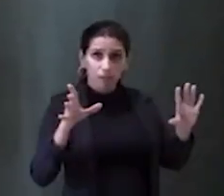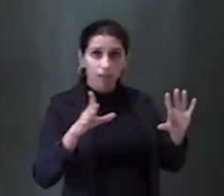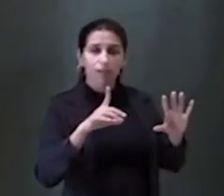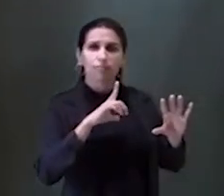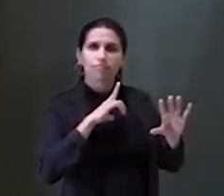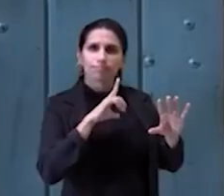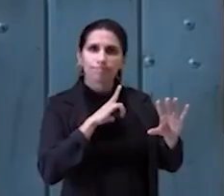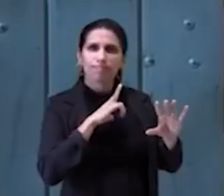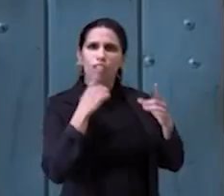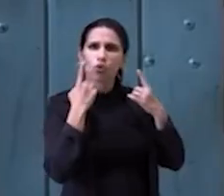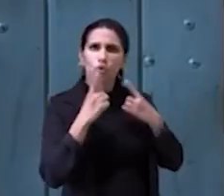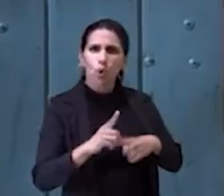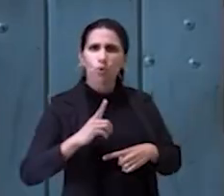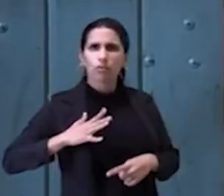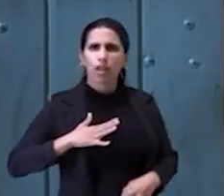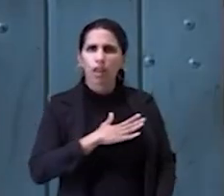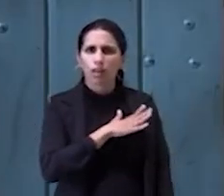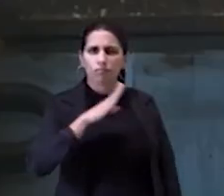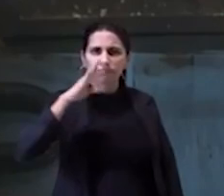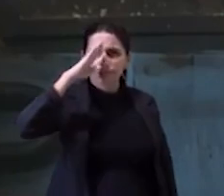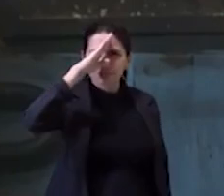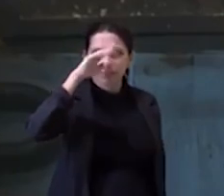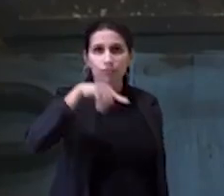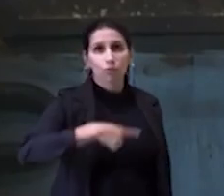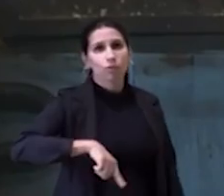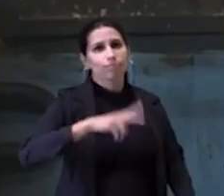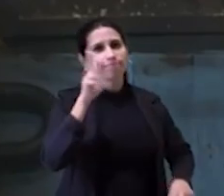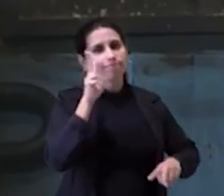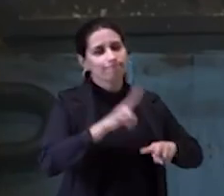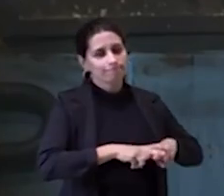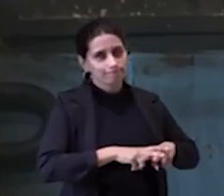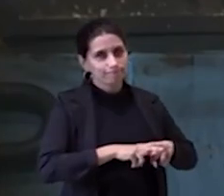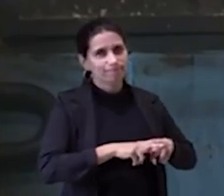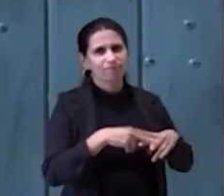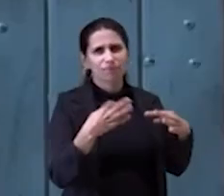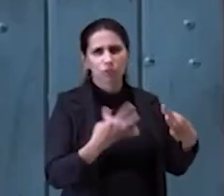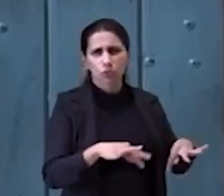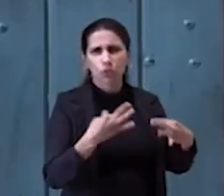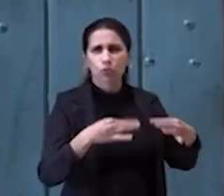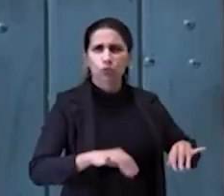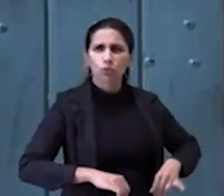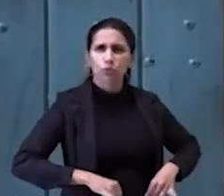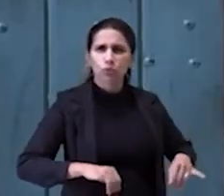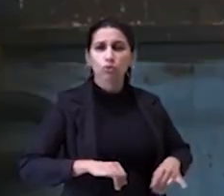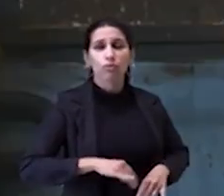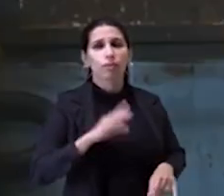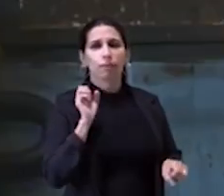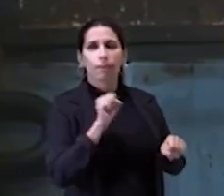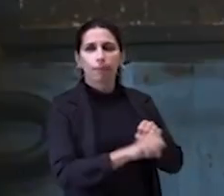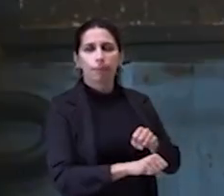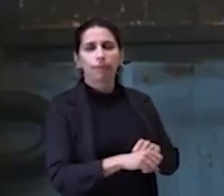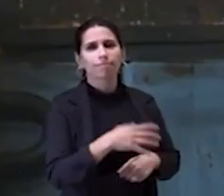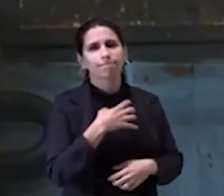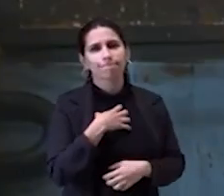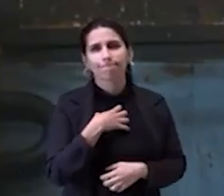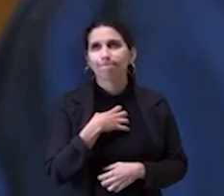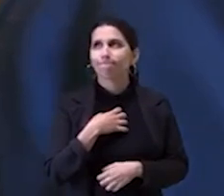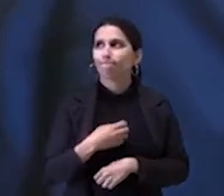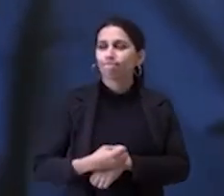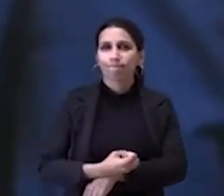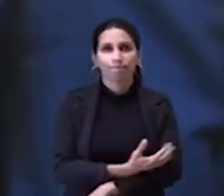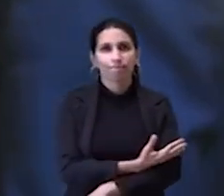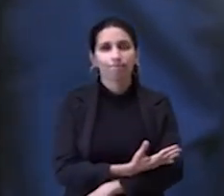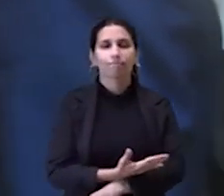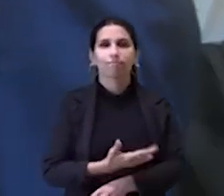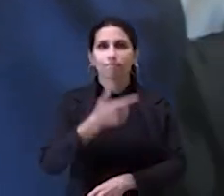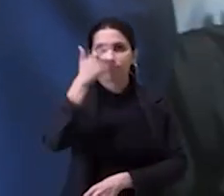contra a ditadura eram trancafiados torturados e a até mortos eu me sinto profundamente emocionado